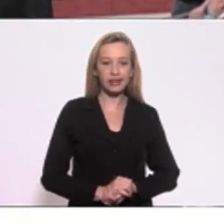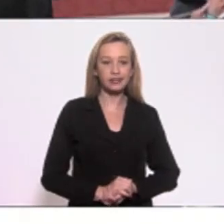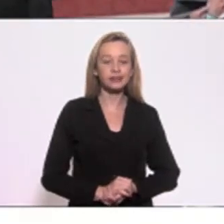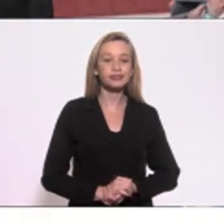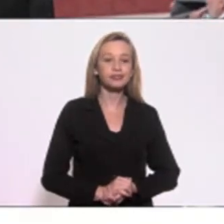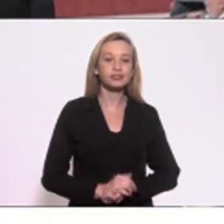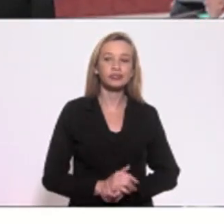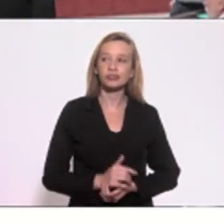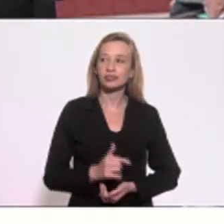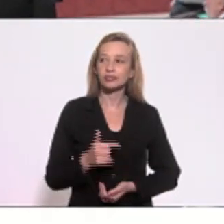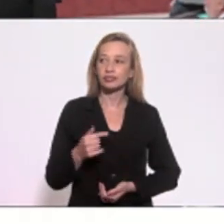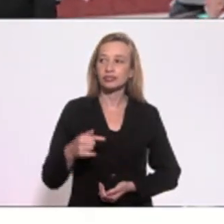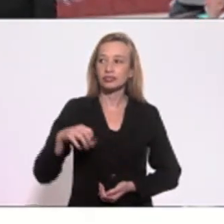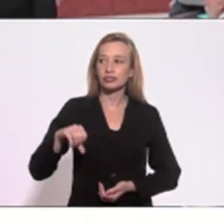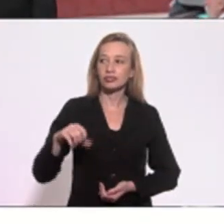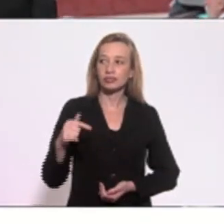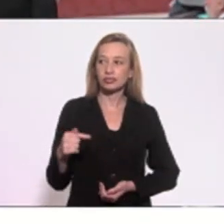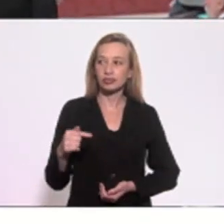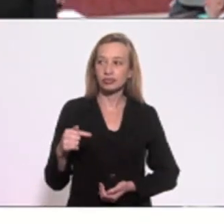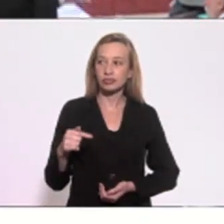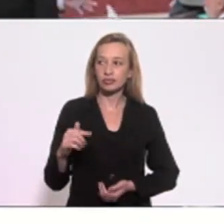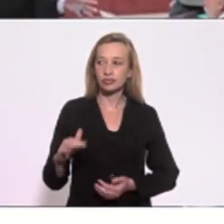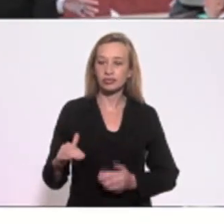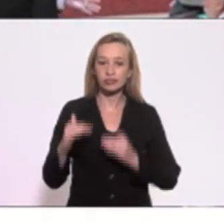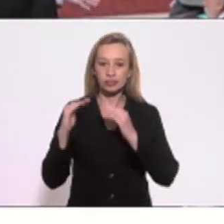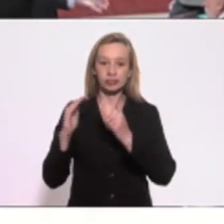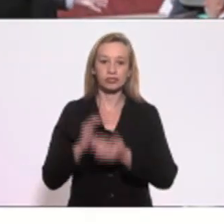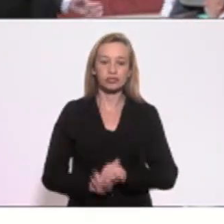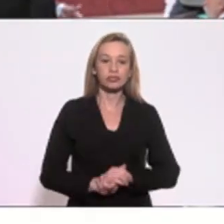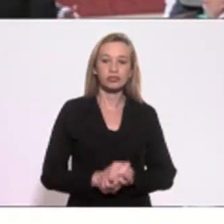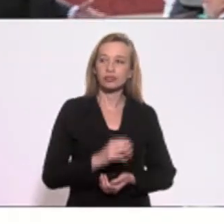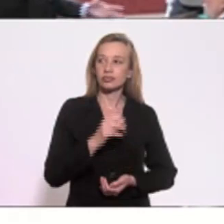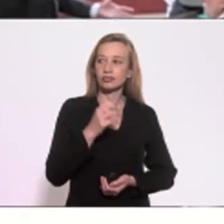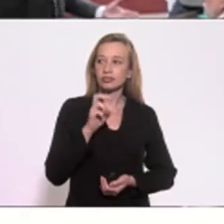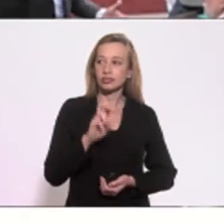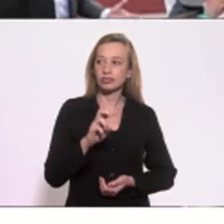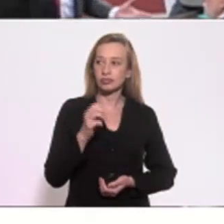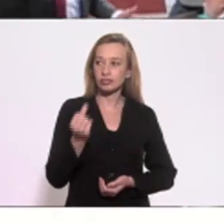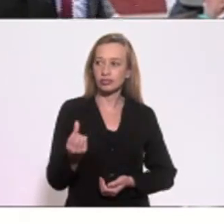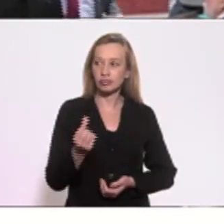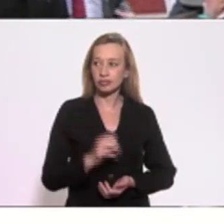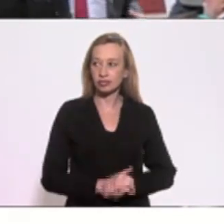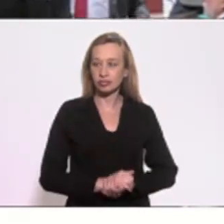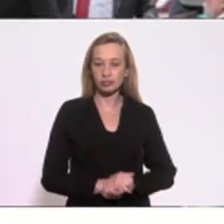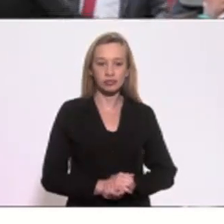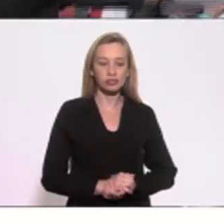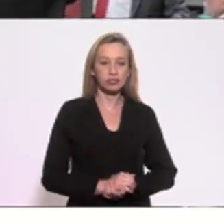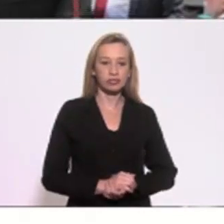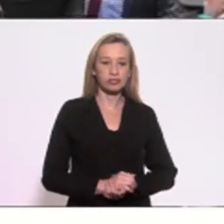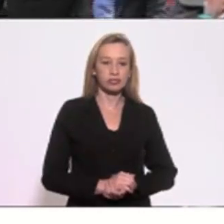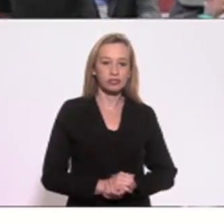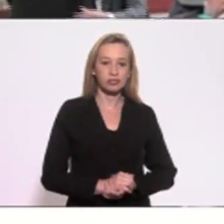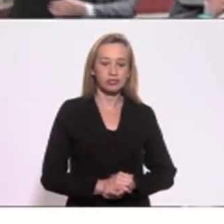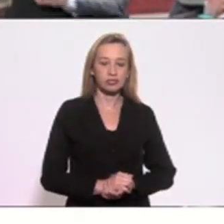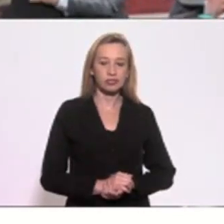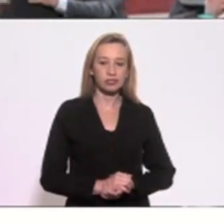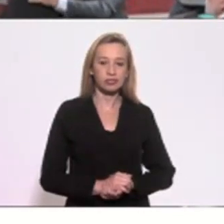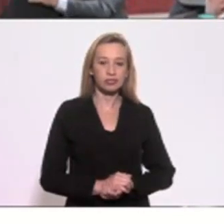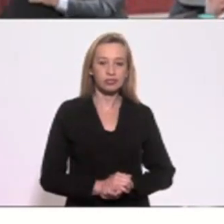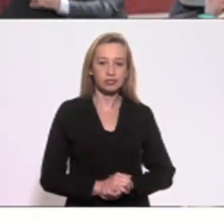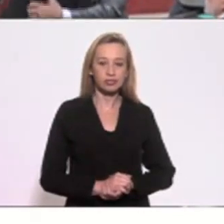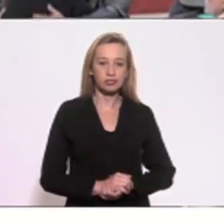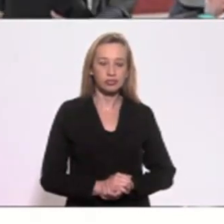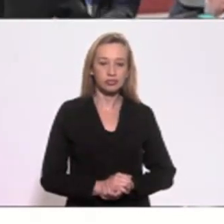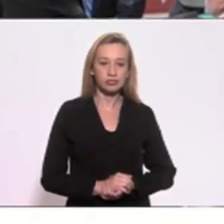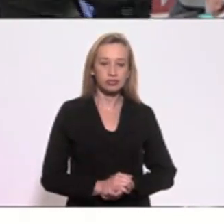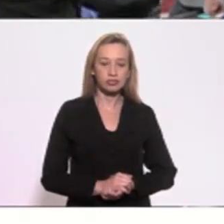com sub 1 e 3, aglutinativa 5 e 6. É isso mesmo? E ver se